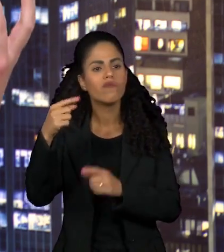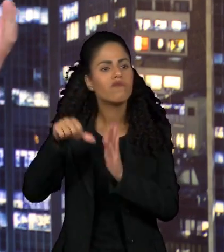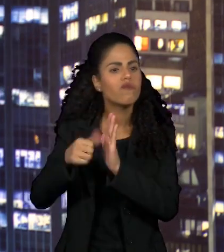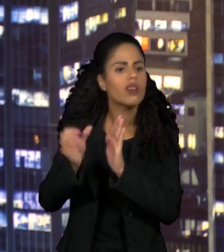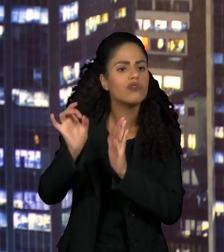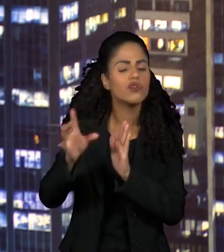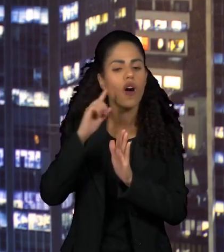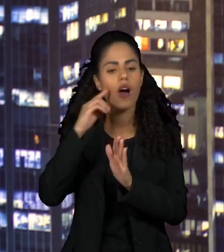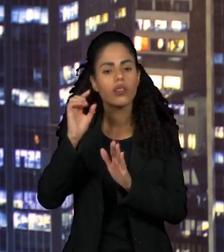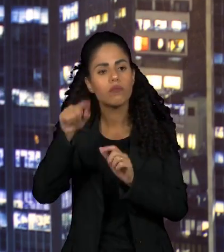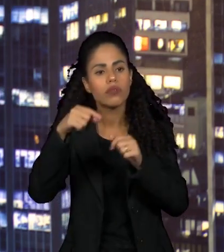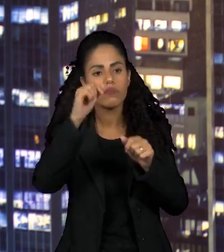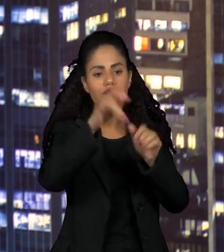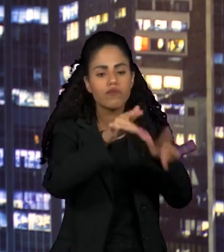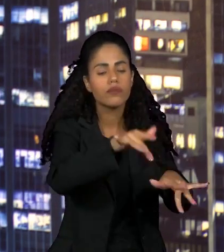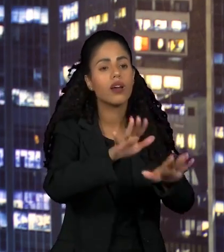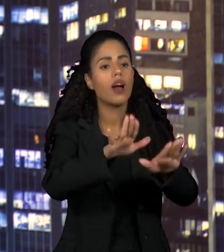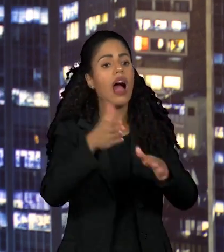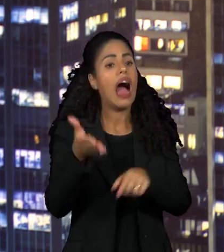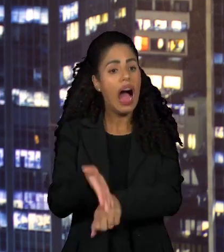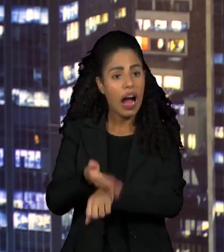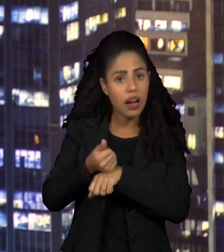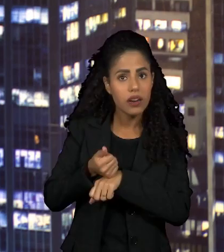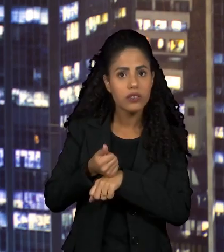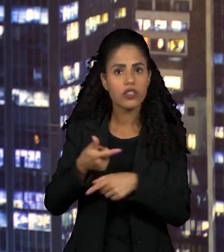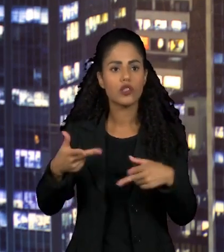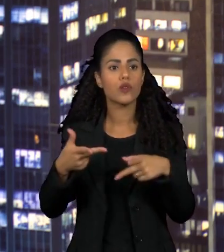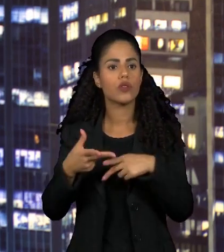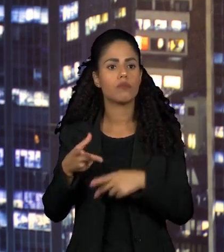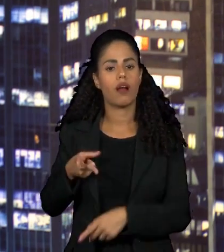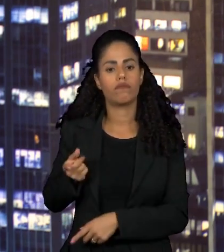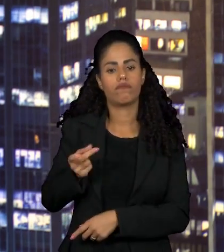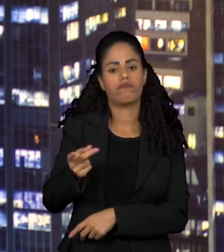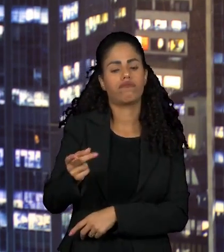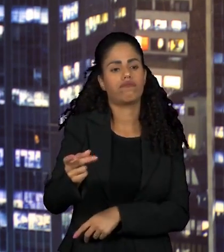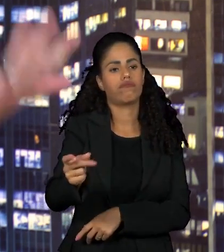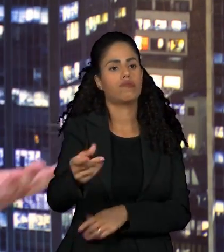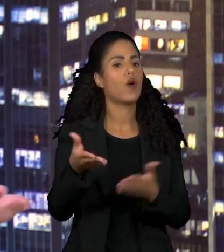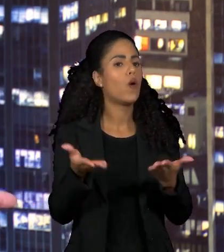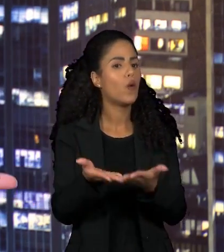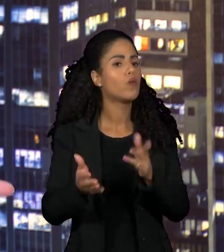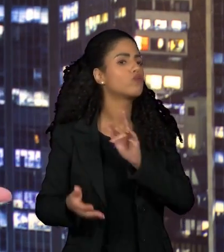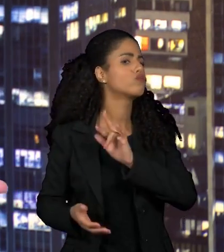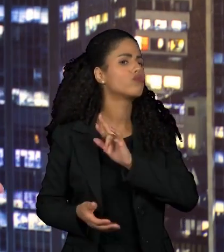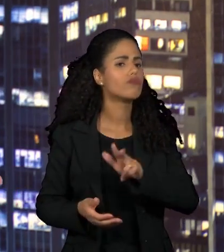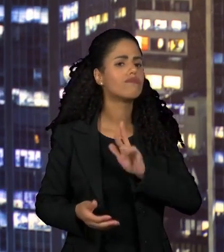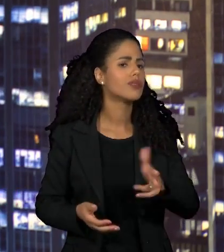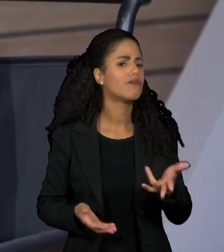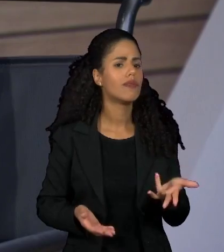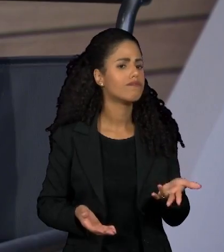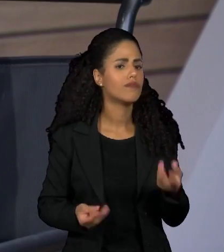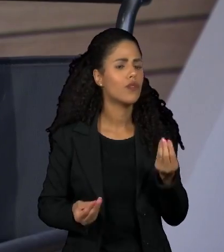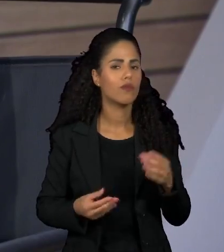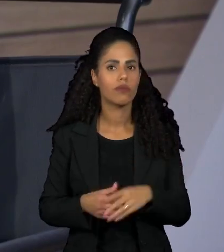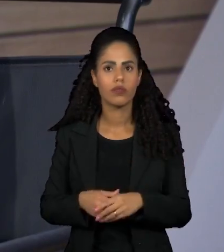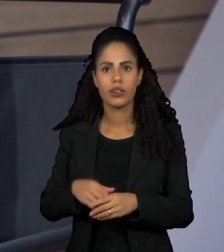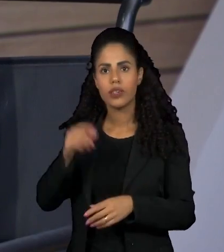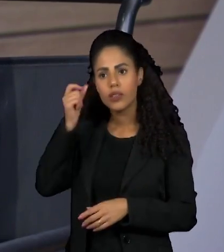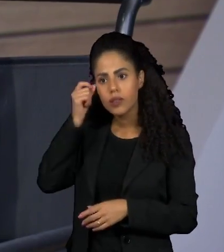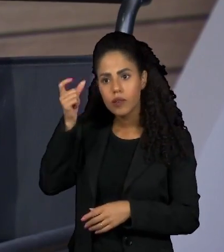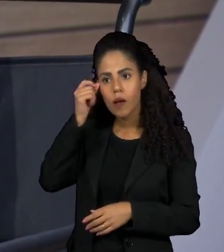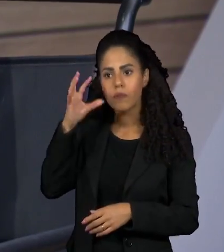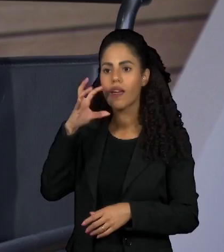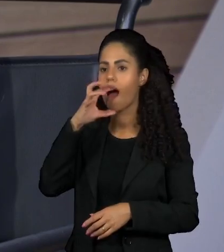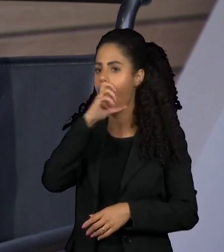no microplástico, porque antes as coisas eram feitas para durar. E hoje não duram nada. Né? Então, assim, a cultura do